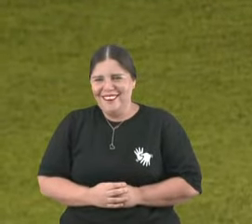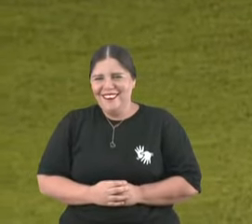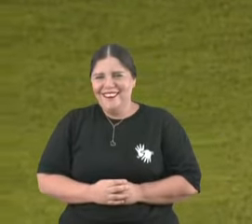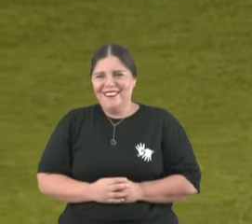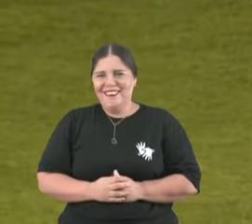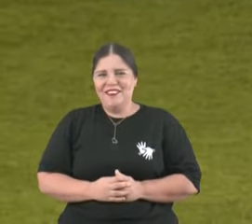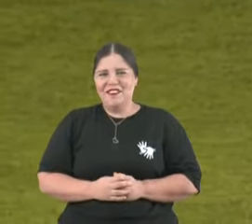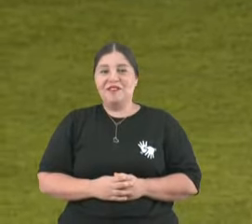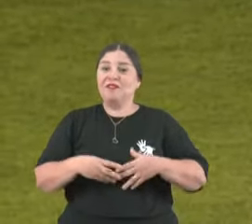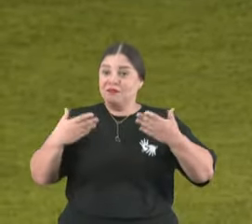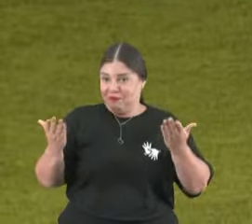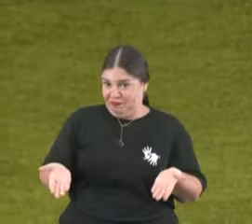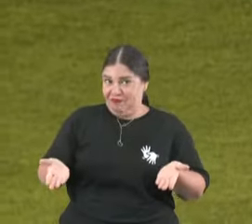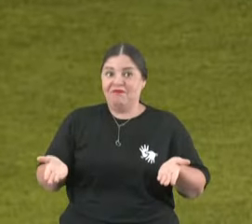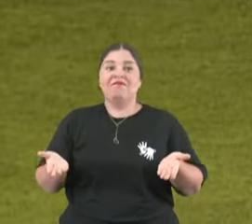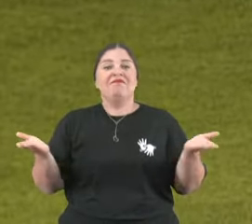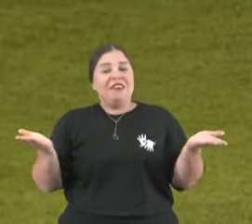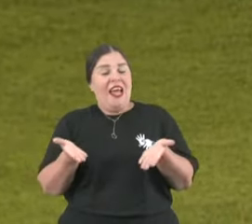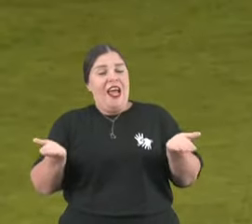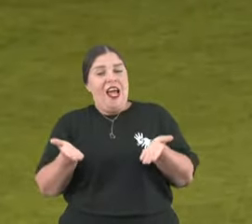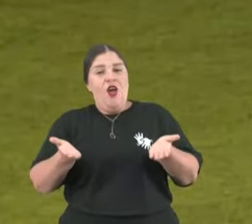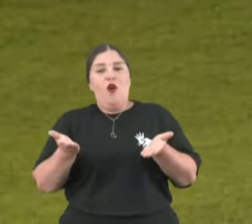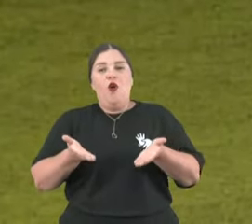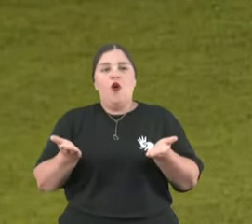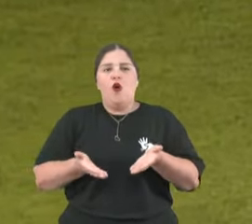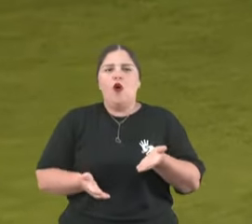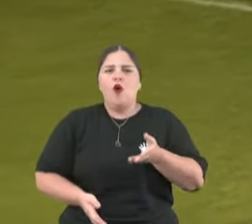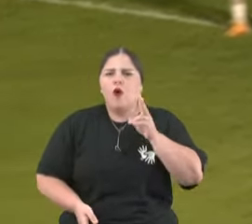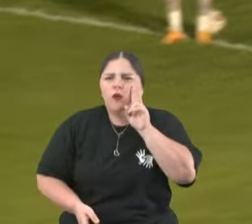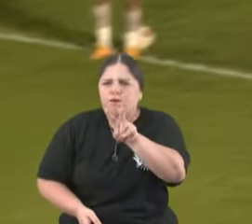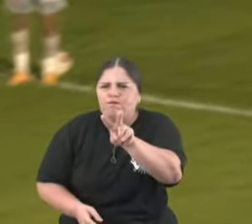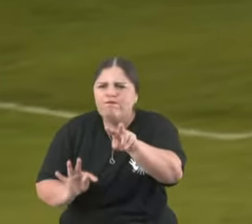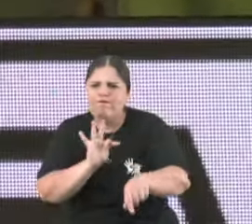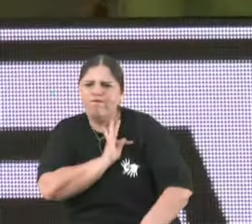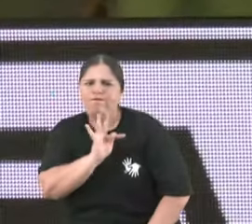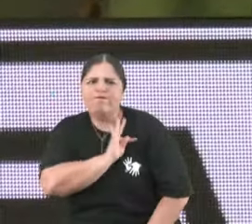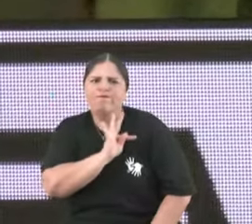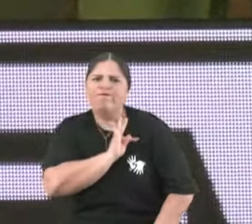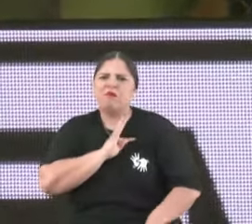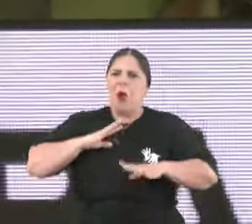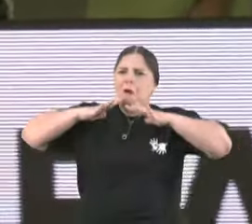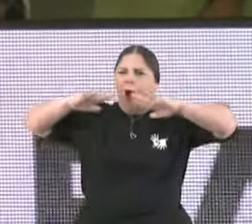E aí agora o Wagner chama a atenção de alguém atrás, é que Gandula?